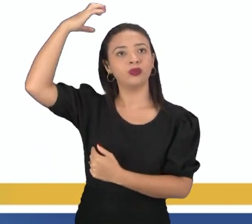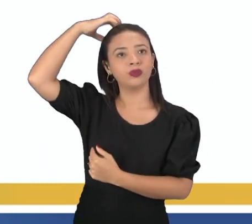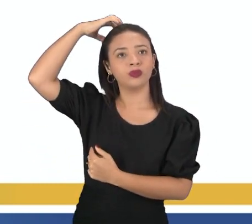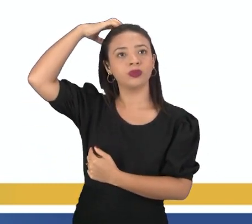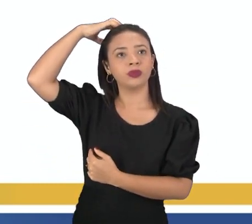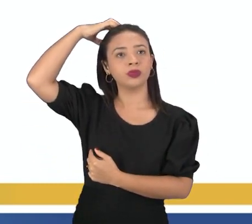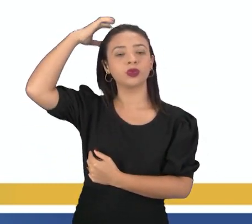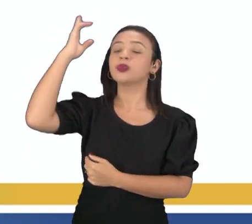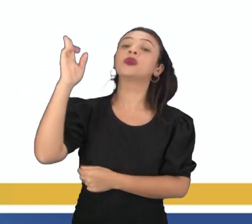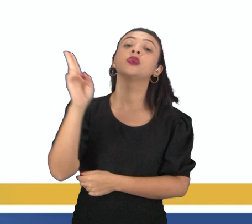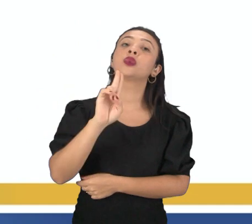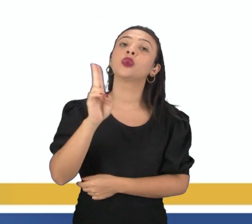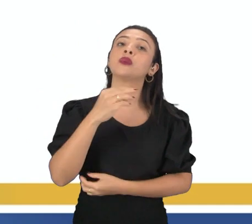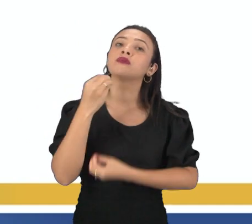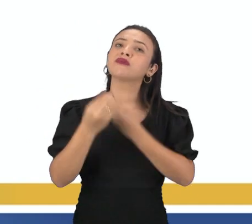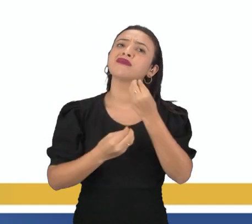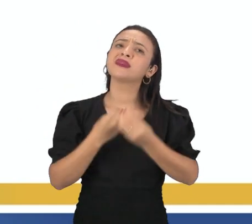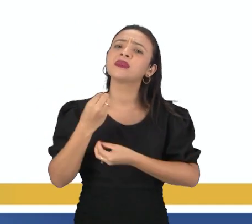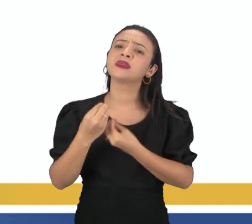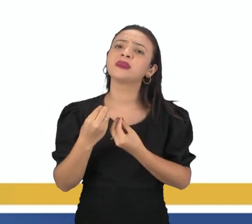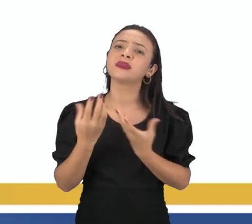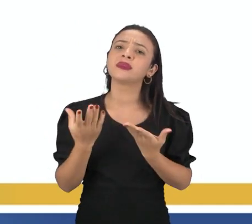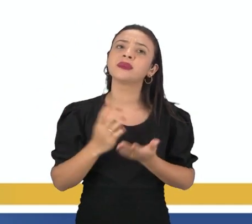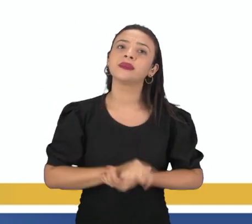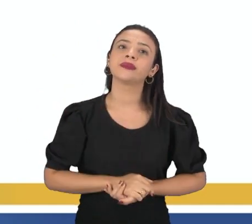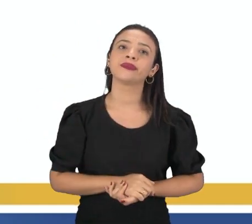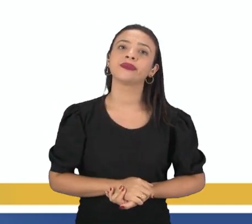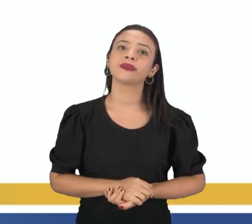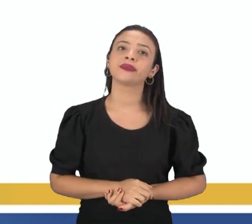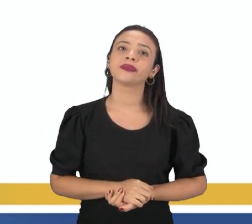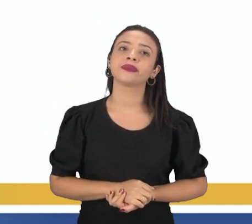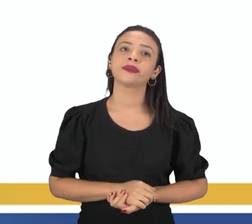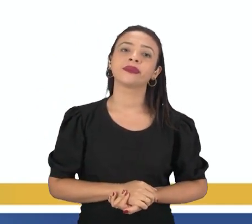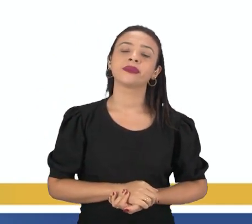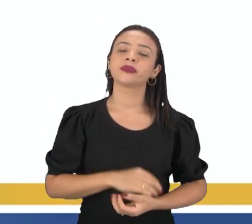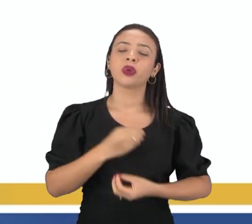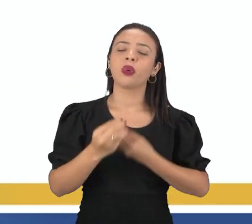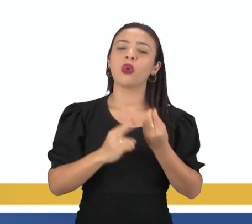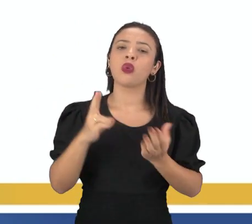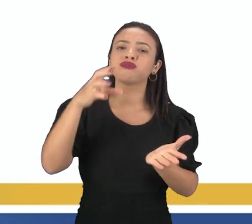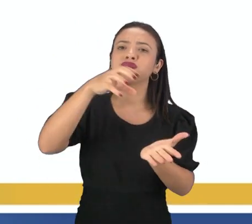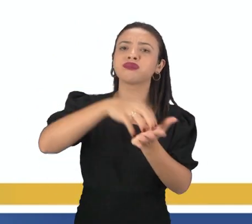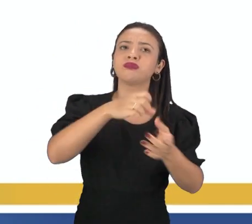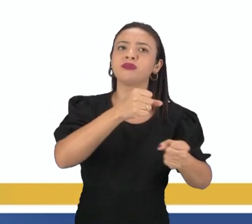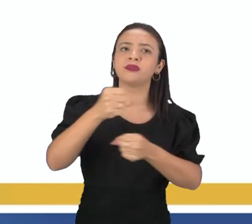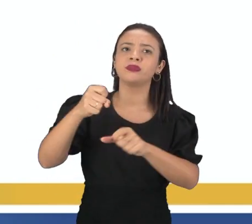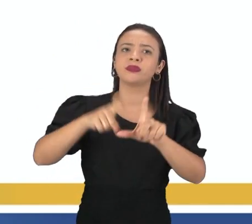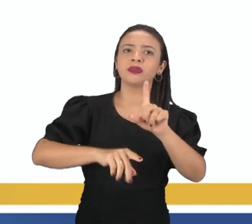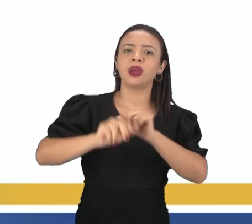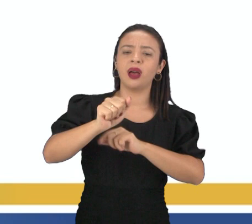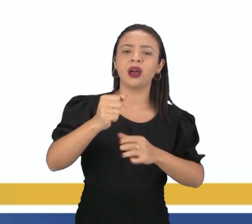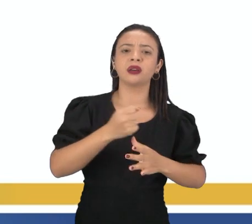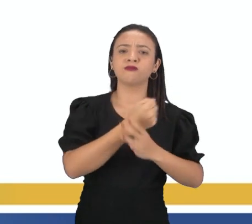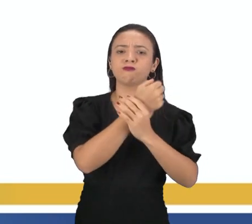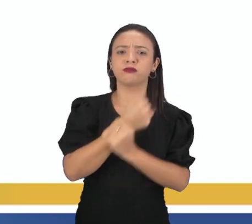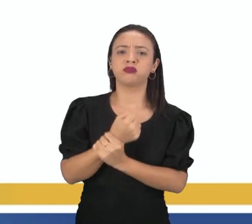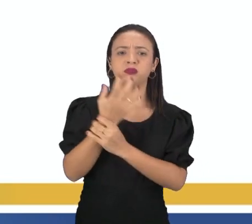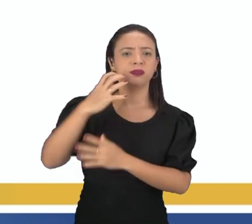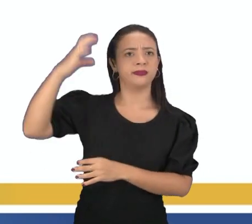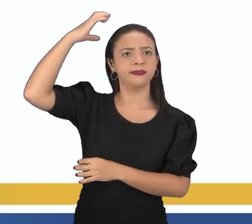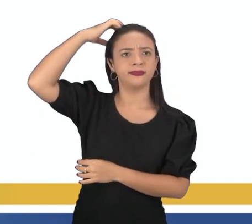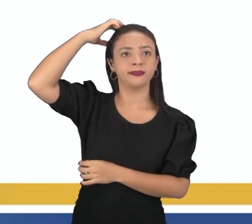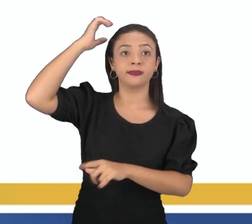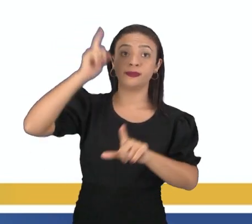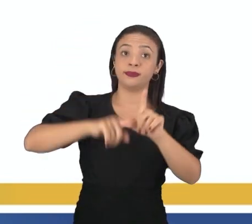rei, ficou conhecida como. Então, como que se conheceu essa centralização do poder? Letra A, absolutismo